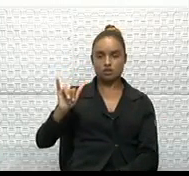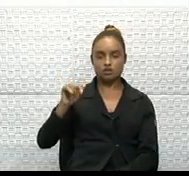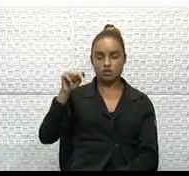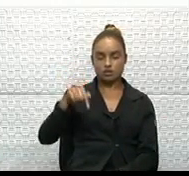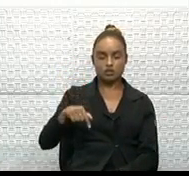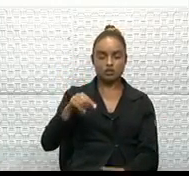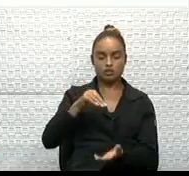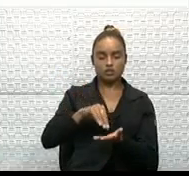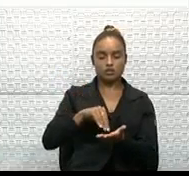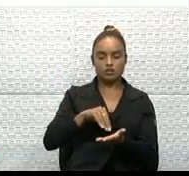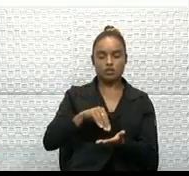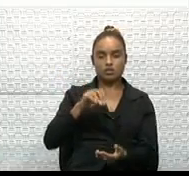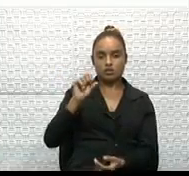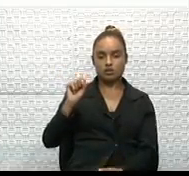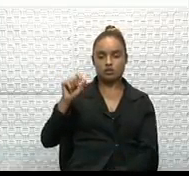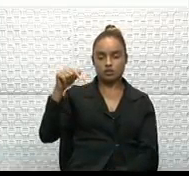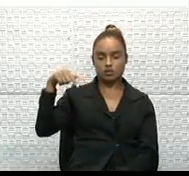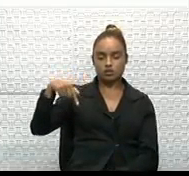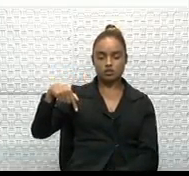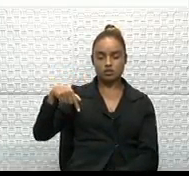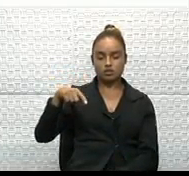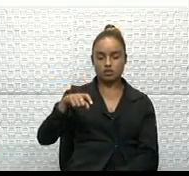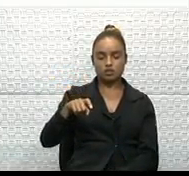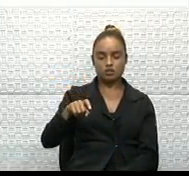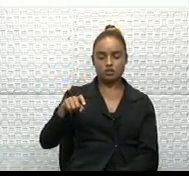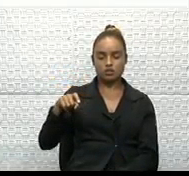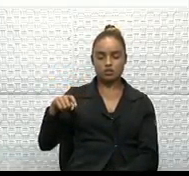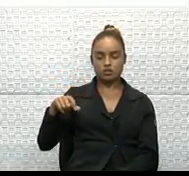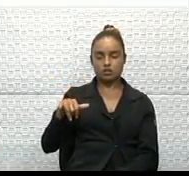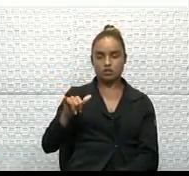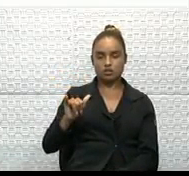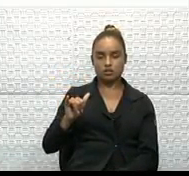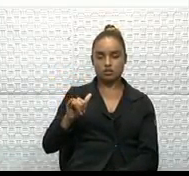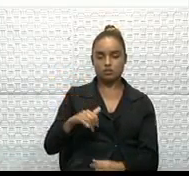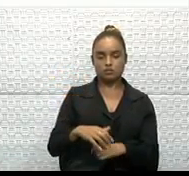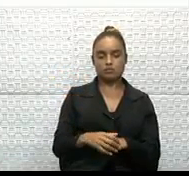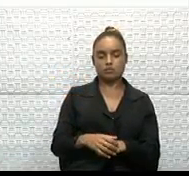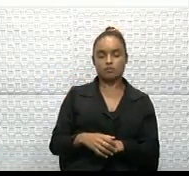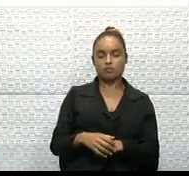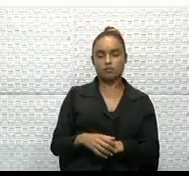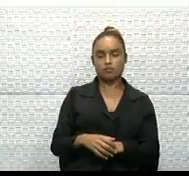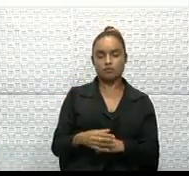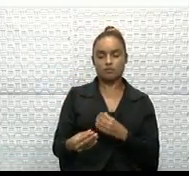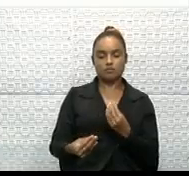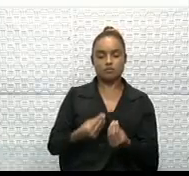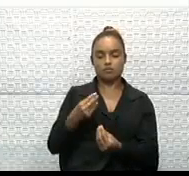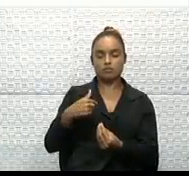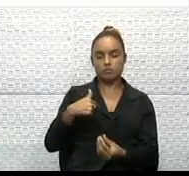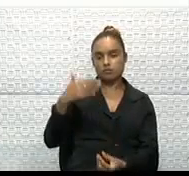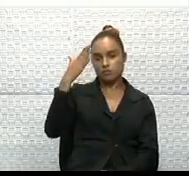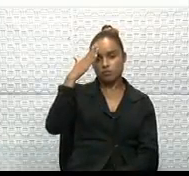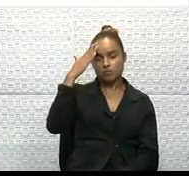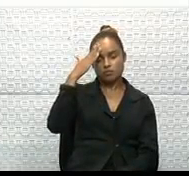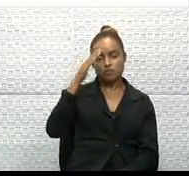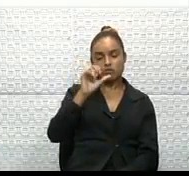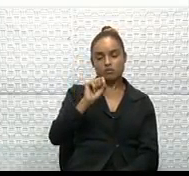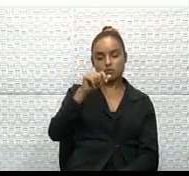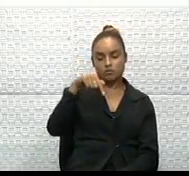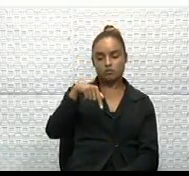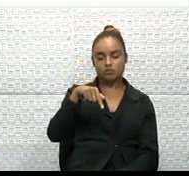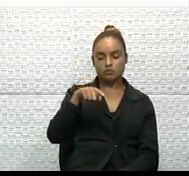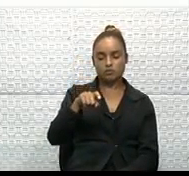Falta calcular o SQ de xy. Como que eu calculo o SQ de XY?